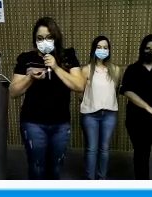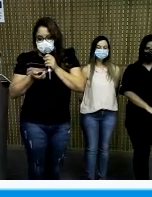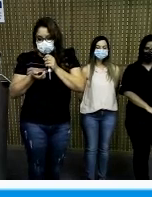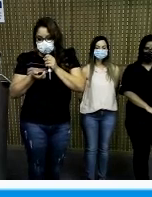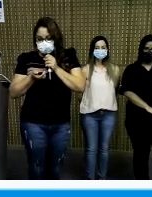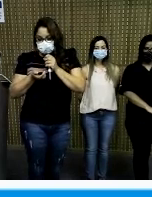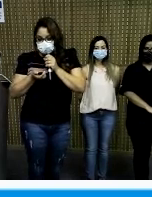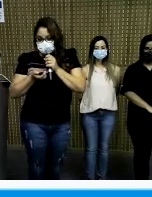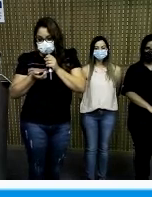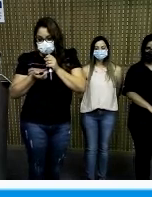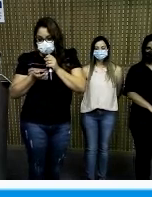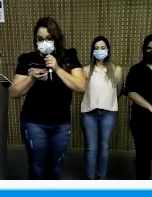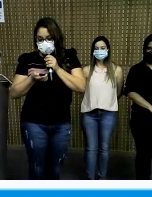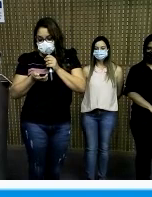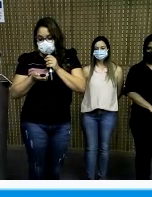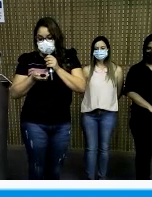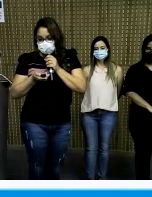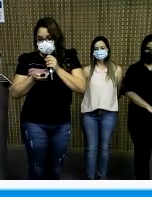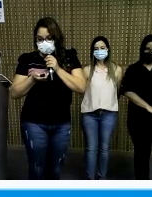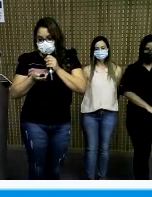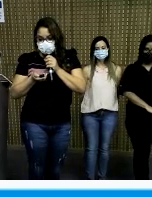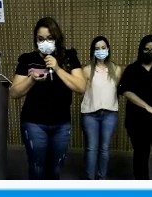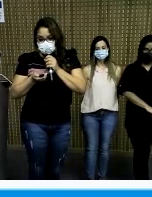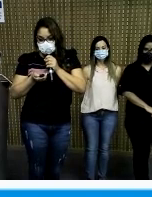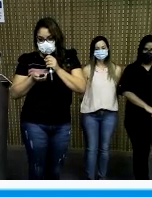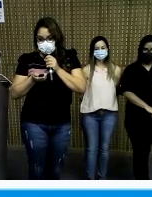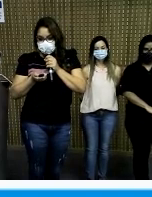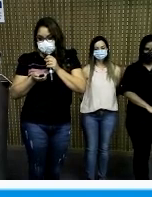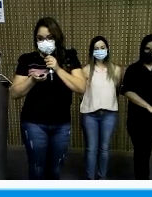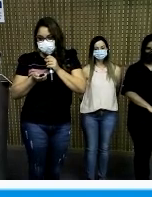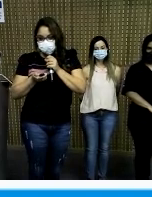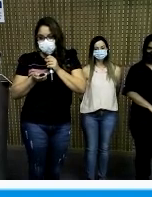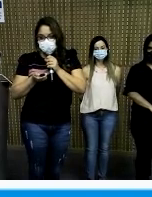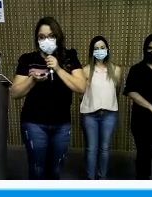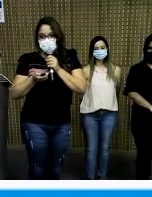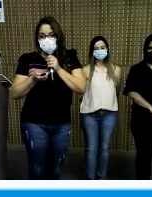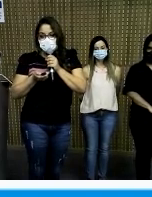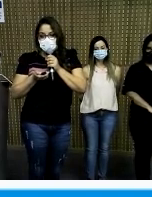Preenchimento dos marcadores de consumo, infelizmente, ainda está zerado.